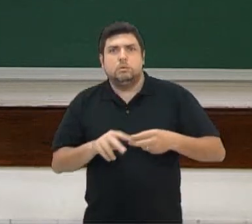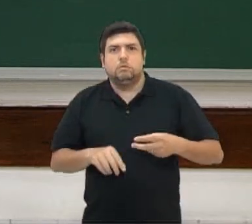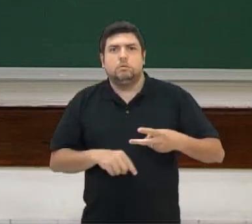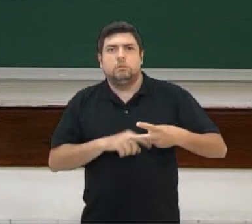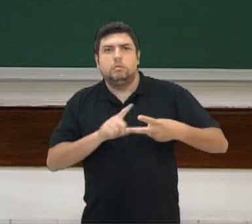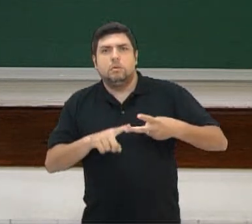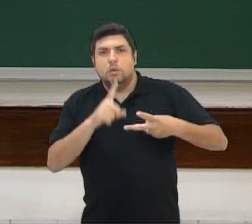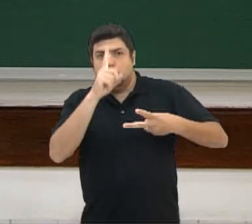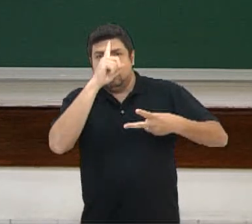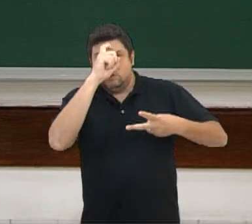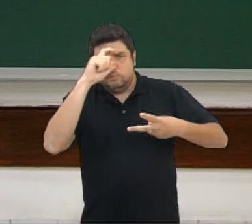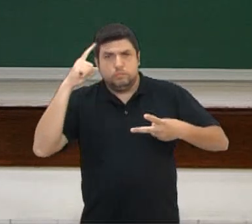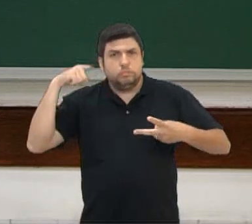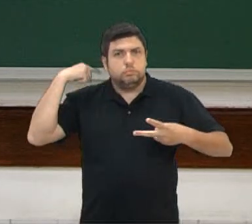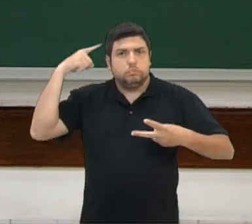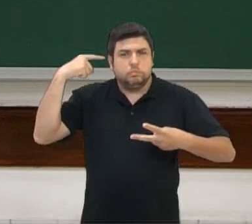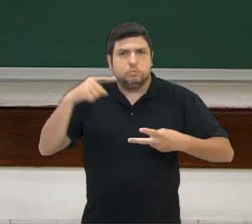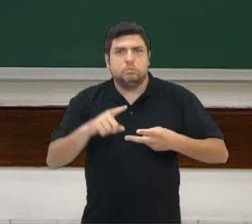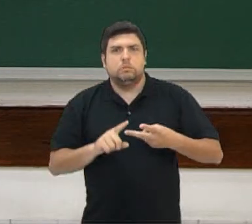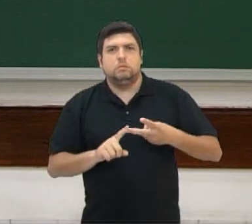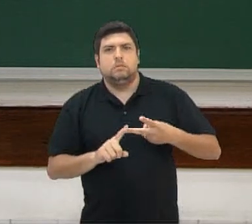manicômios,